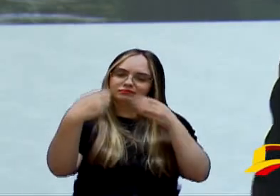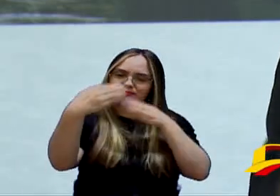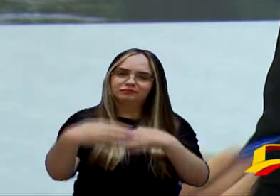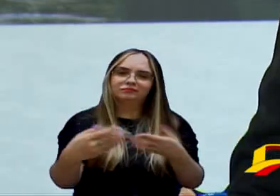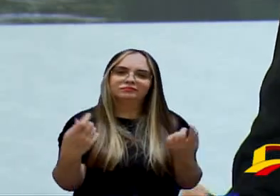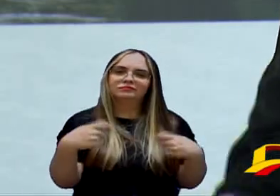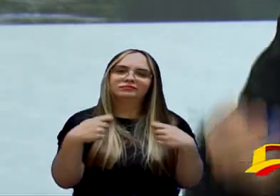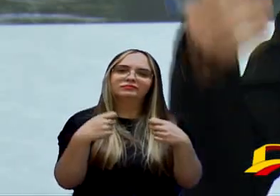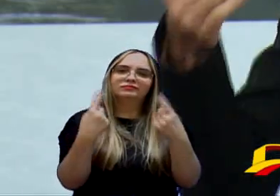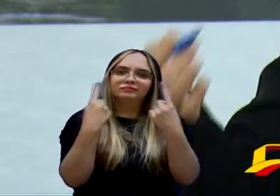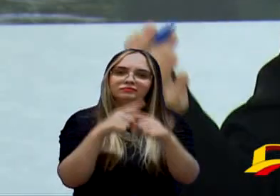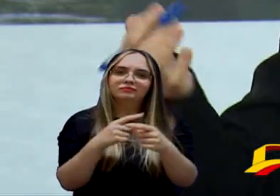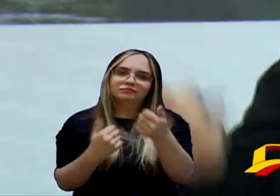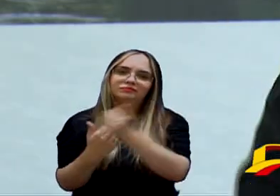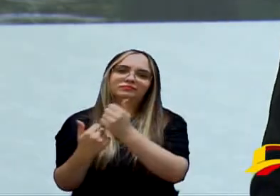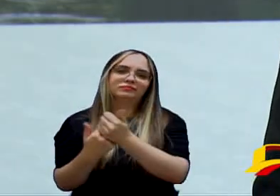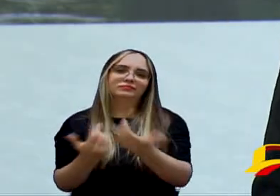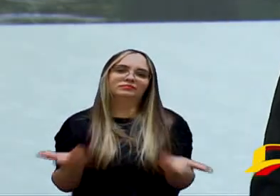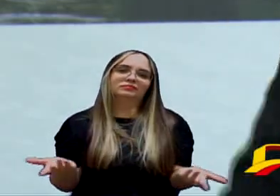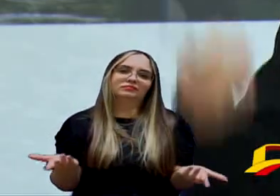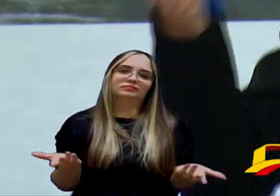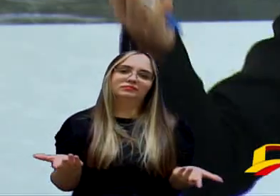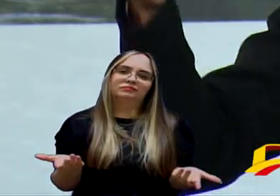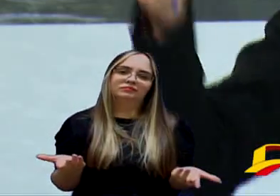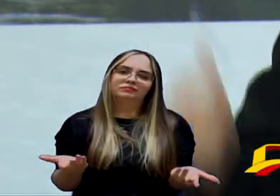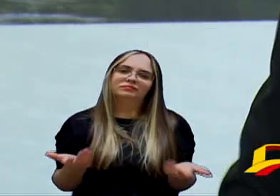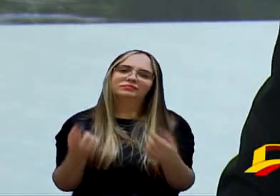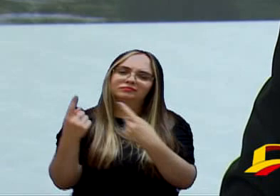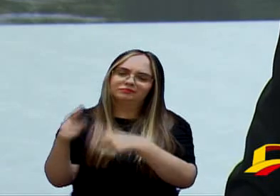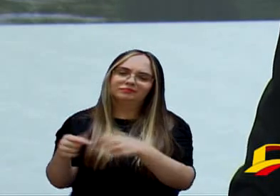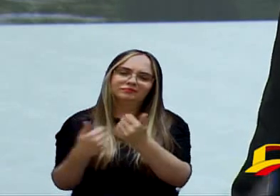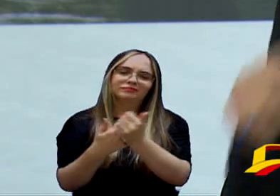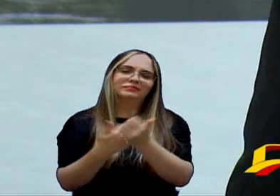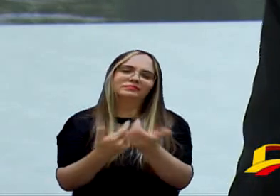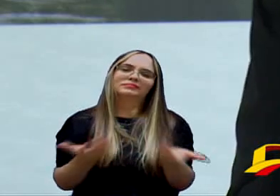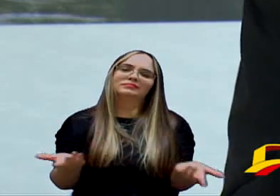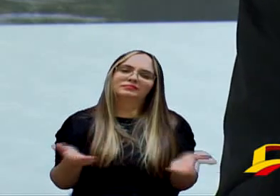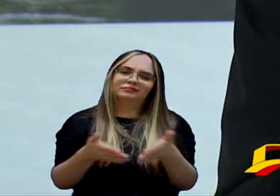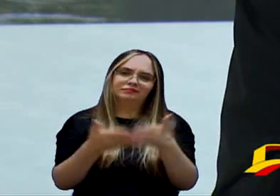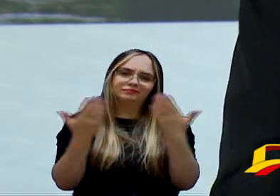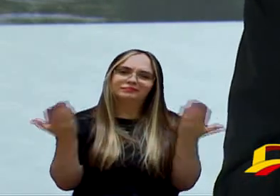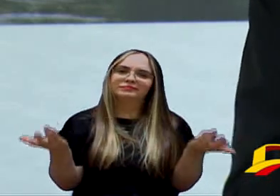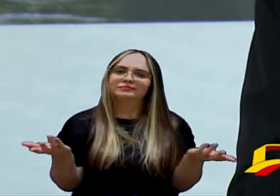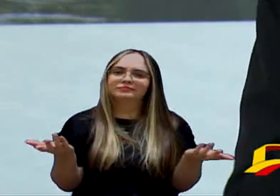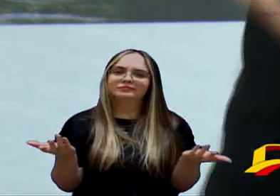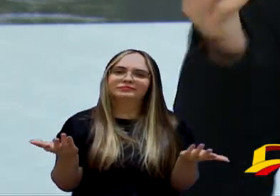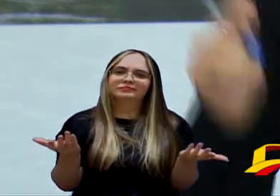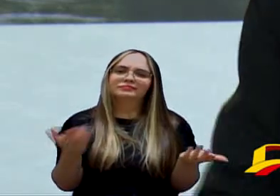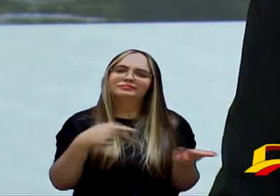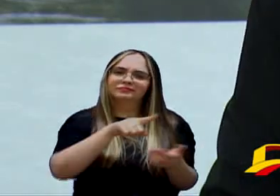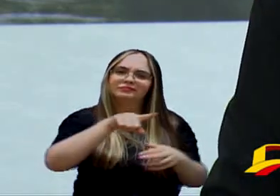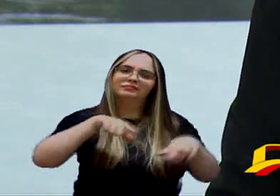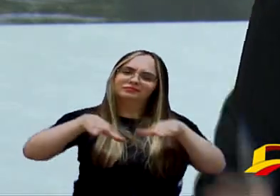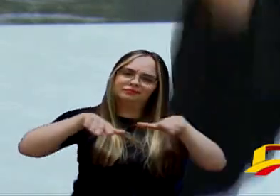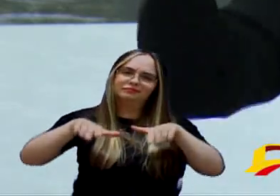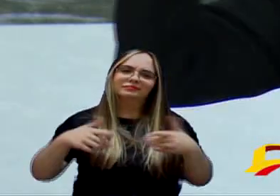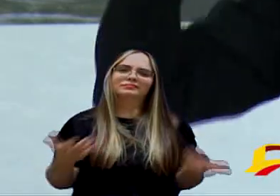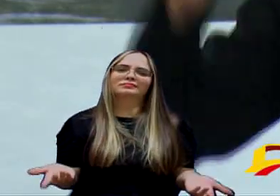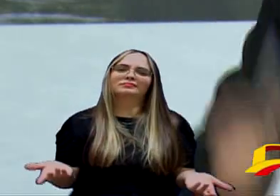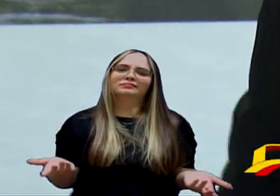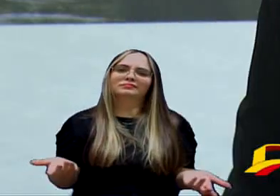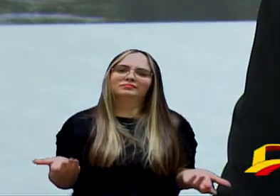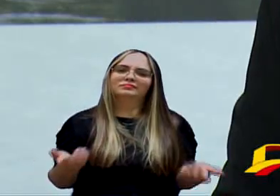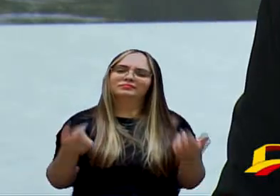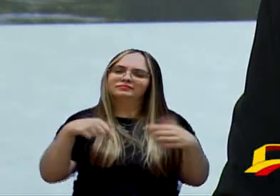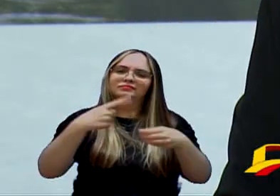a vereadora tem que perseguir seguidora da casa assessora de vereador Ah por favor vai trabalhar Vereador tem